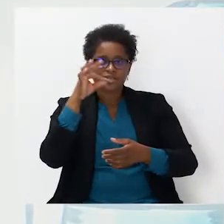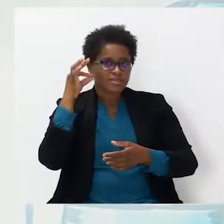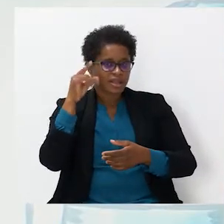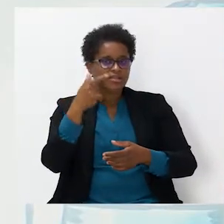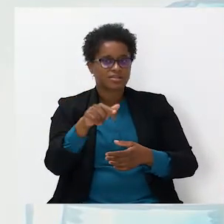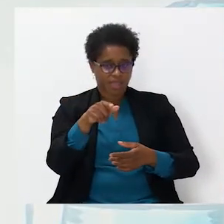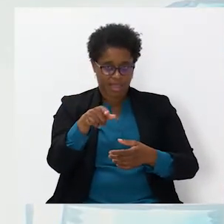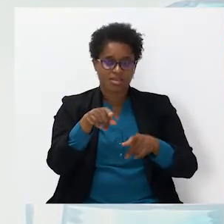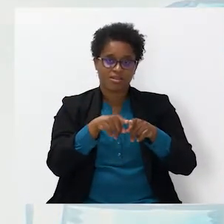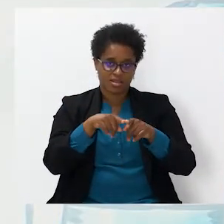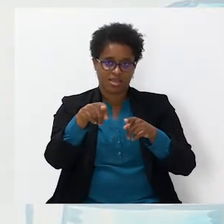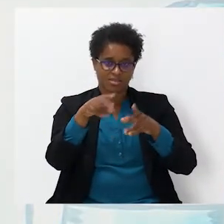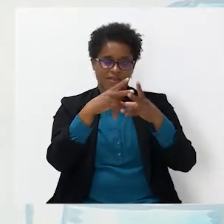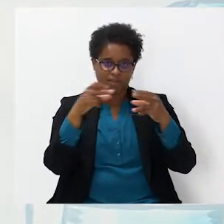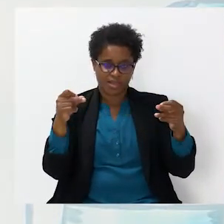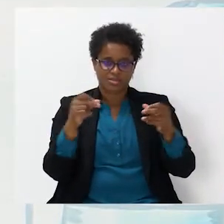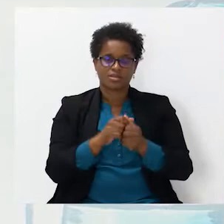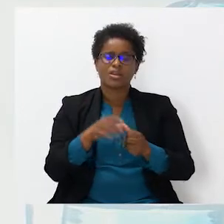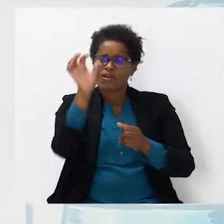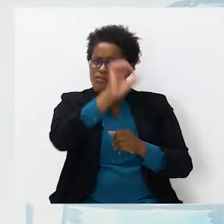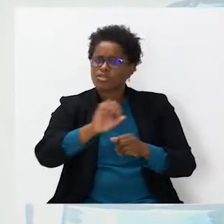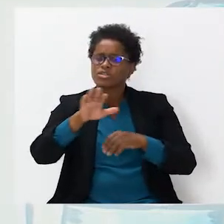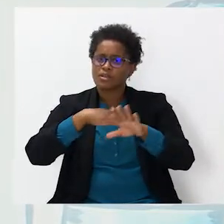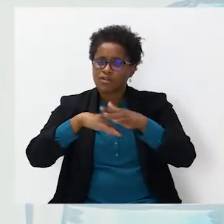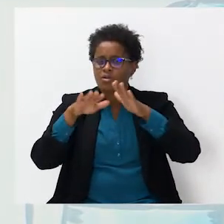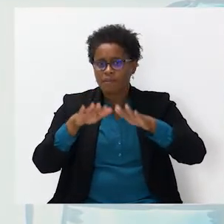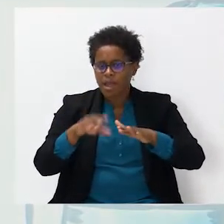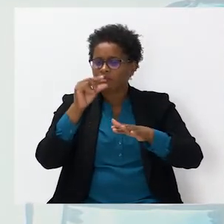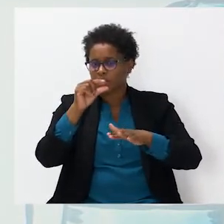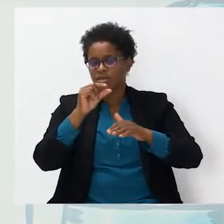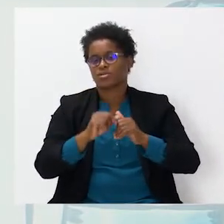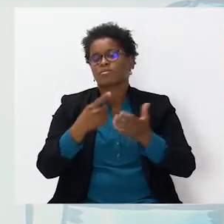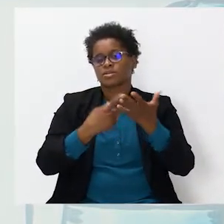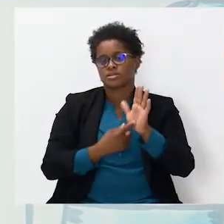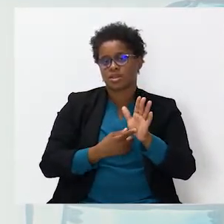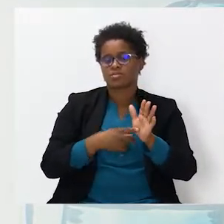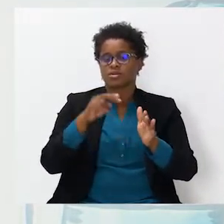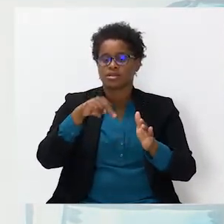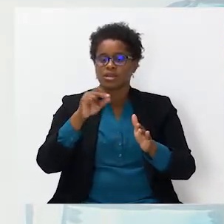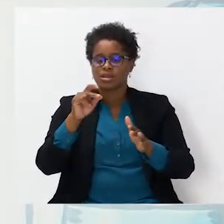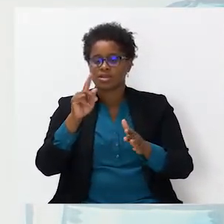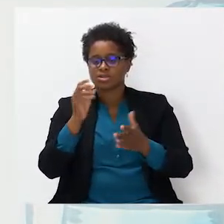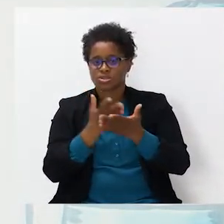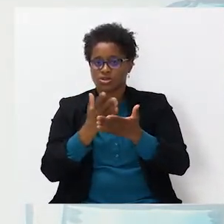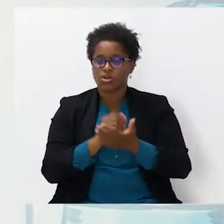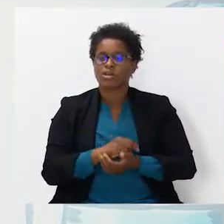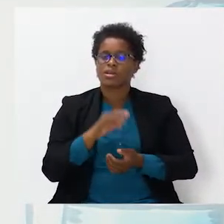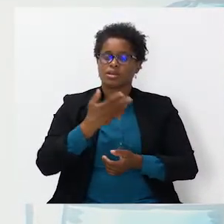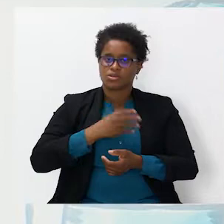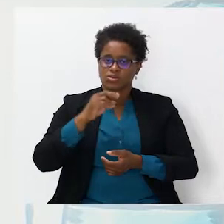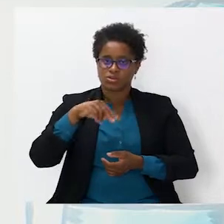como estão aqui nesta frase, vocês fazem uma pausa pequenina. Por exemplo, na escola do